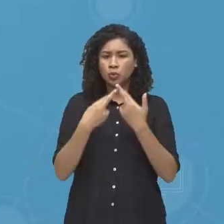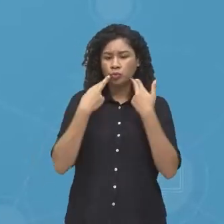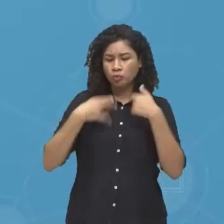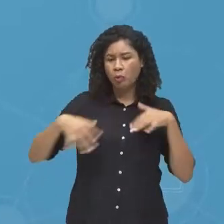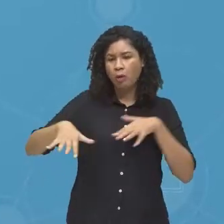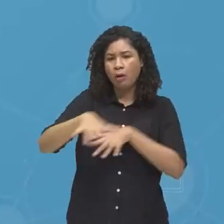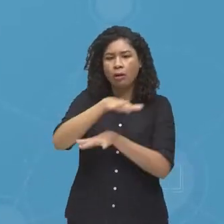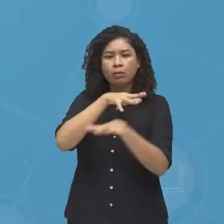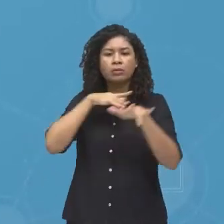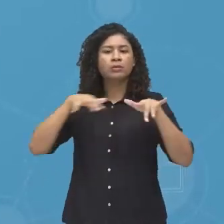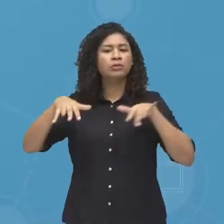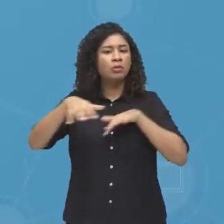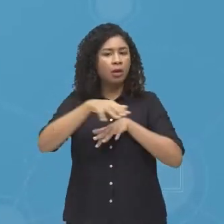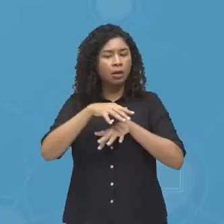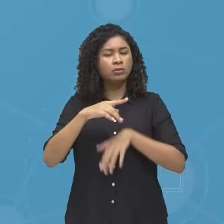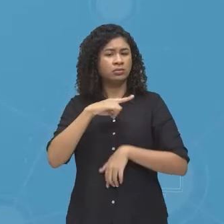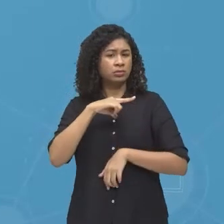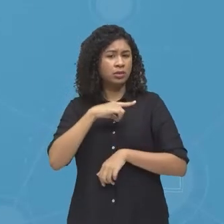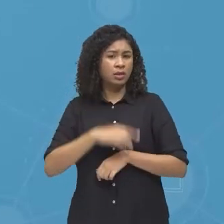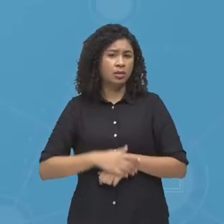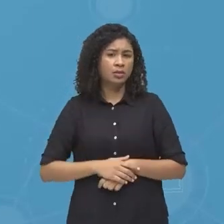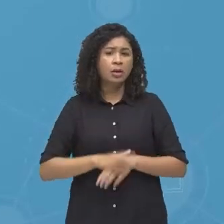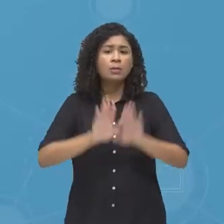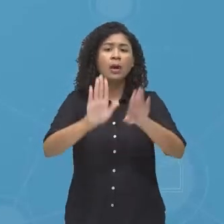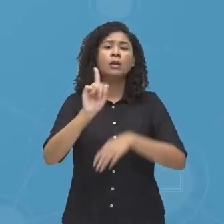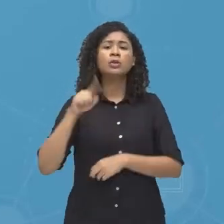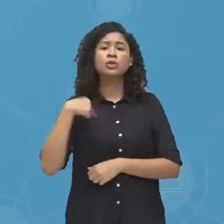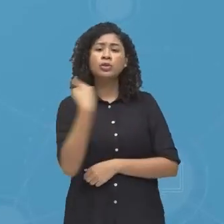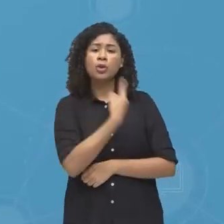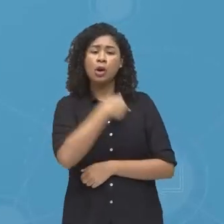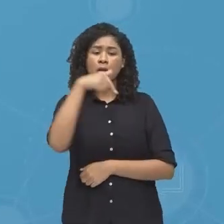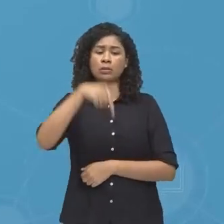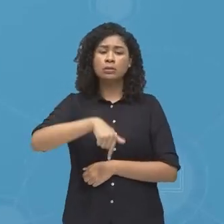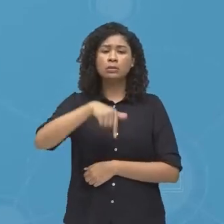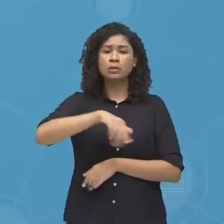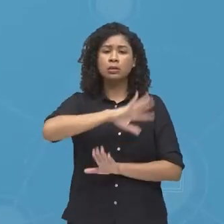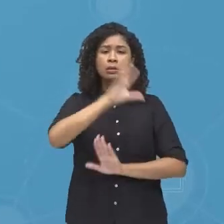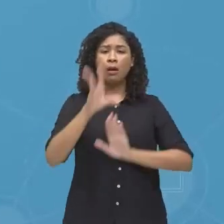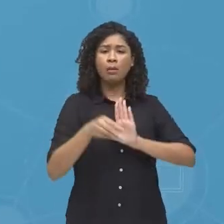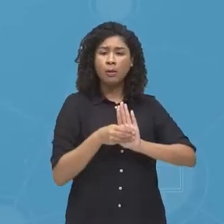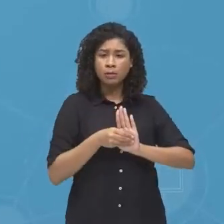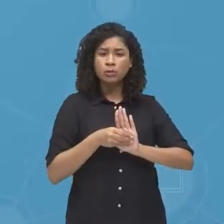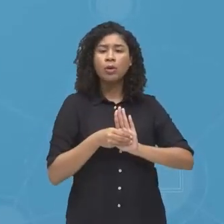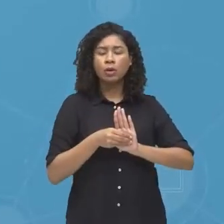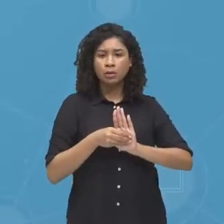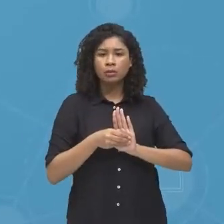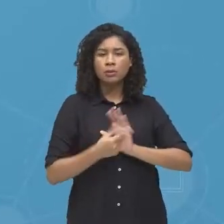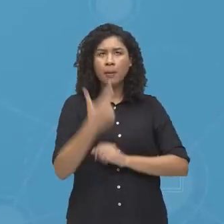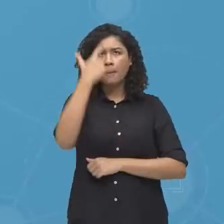Como que nós, aqui na Amazônia, nos relacionamos com o sagrado?